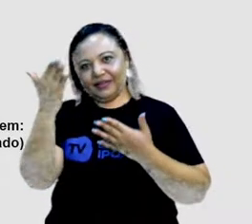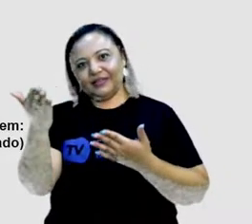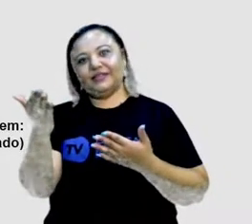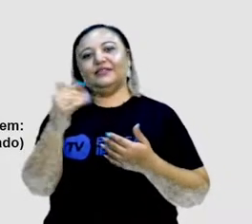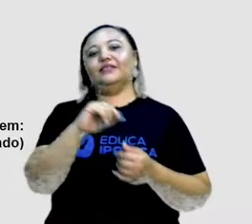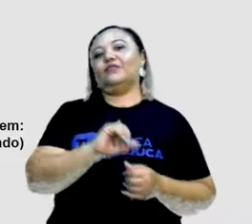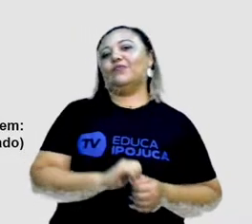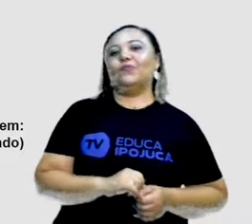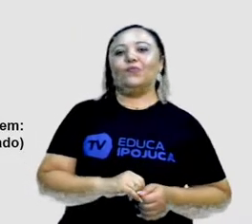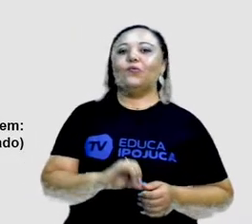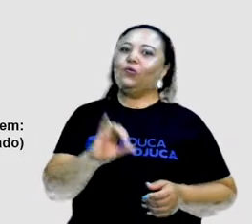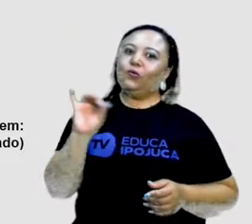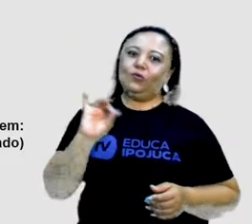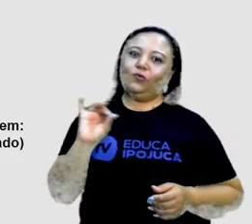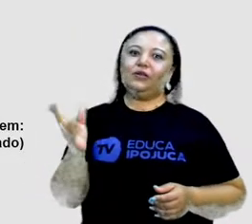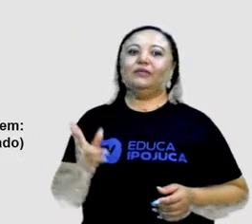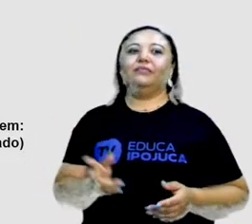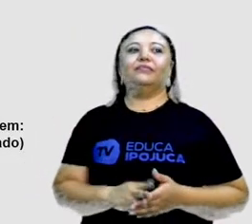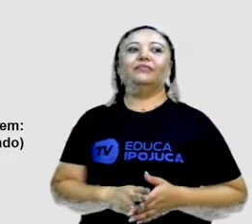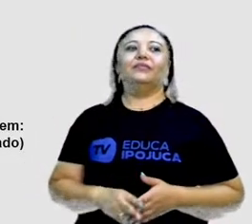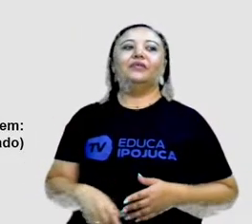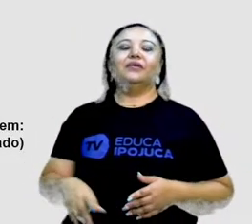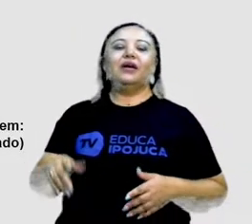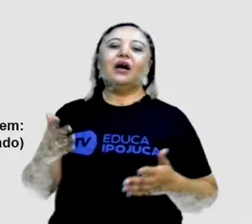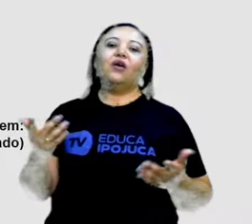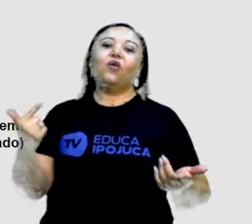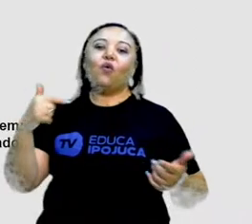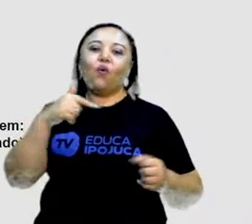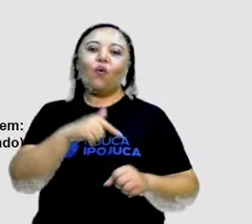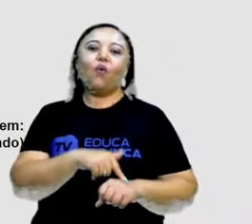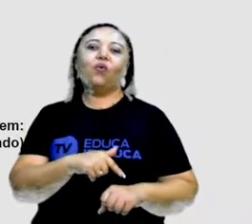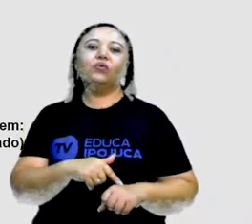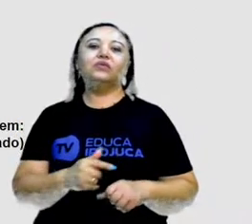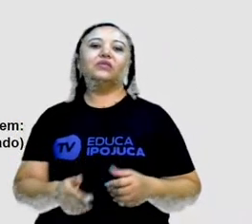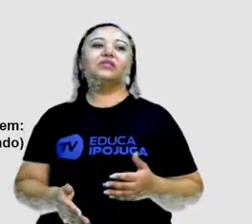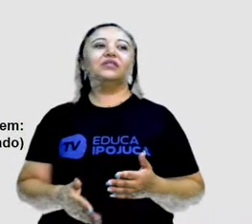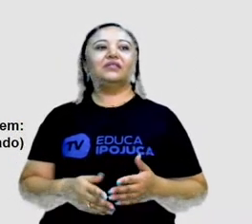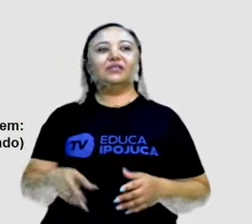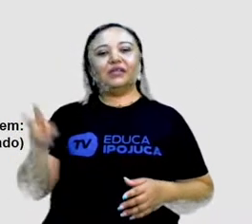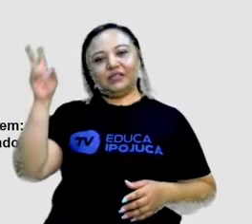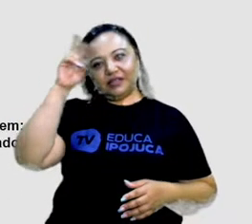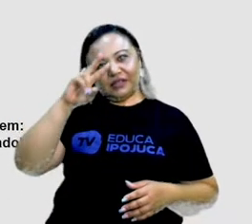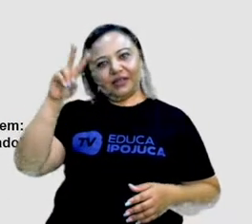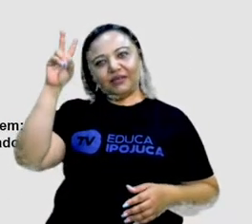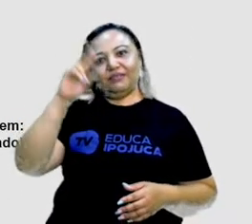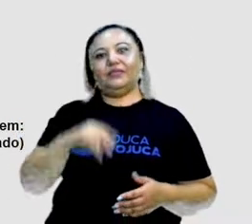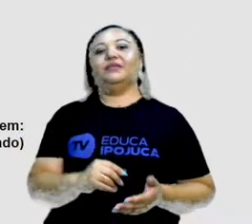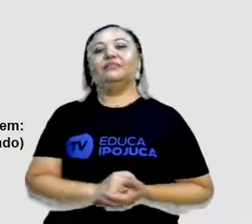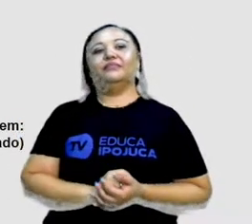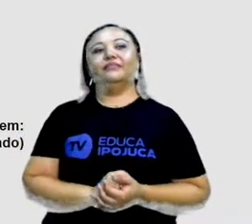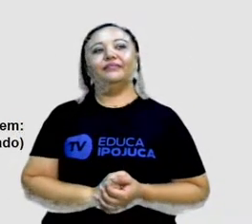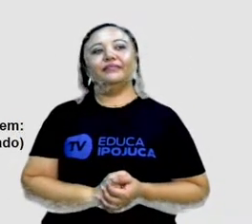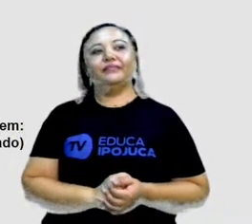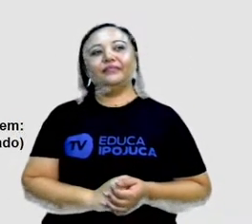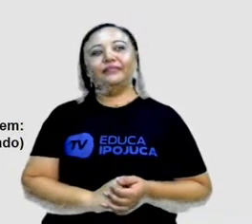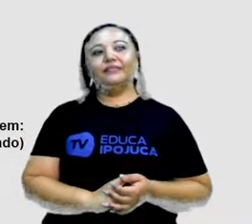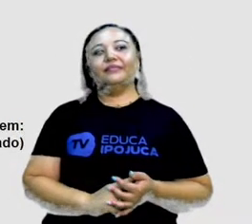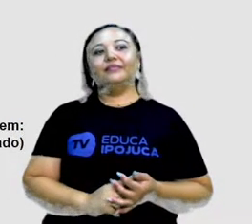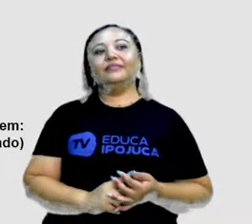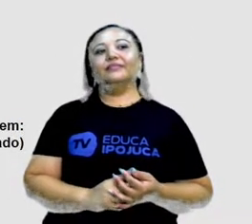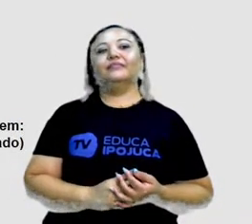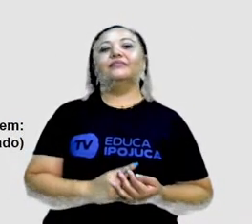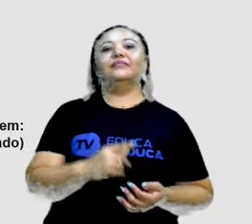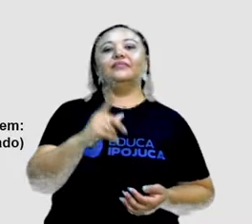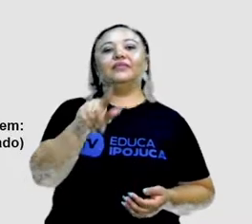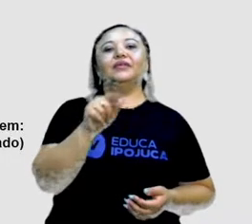E passados tantos anos, ainda hoje nós fazemos questão de relembrar este episódio. Olha só, eu tenho um